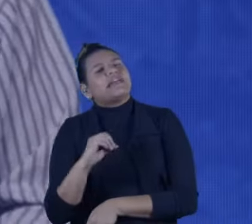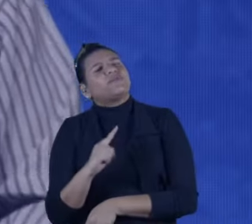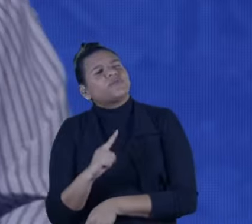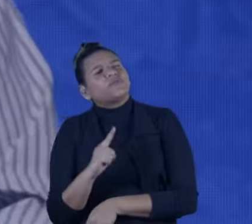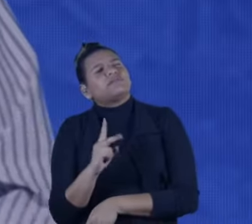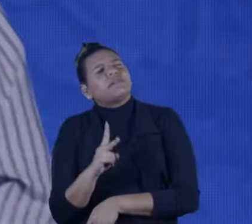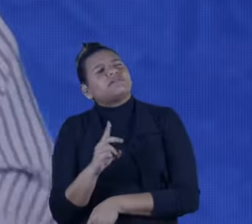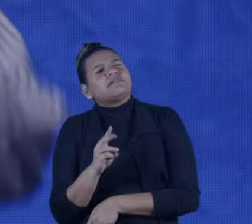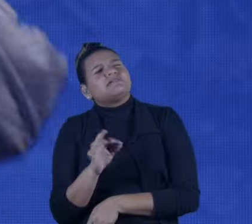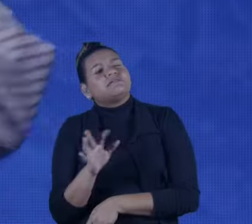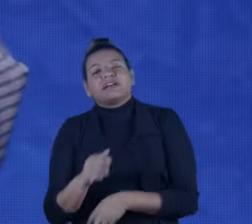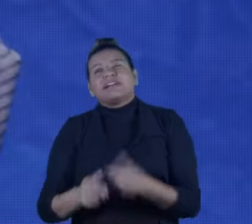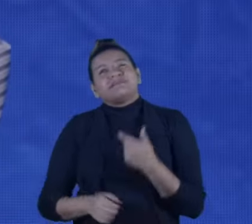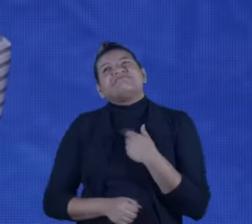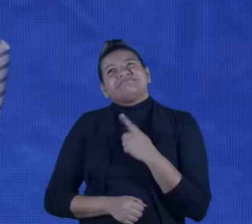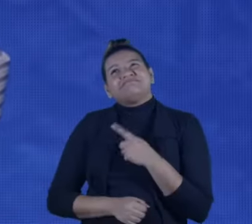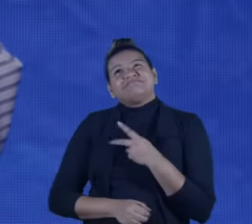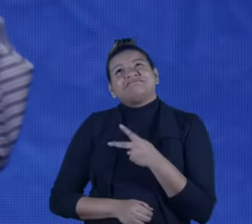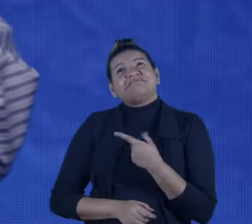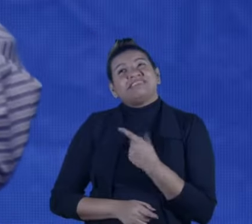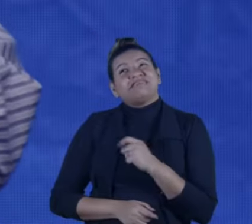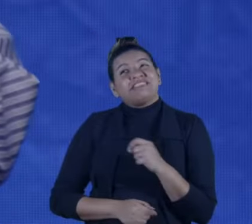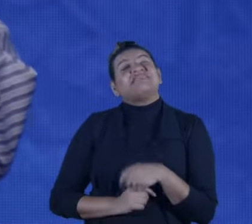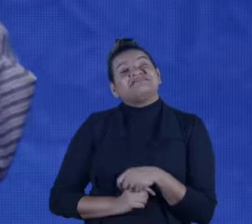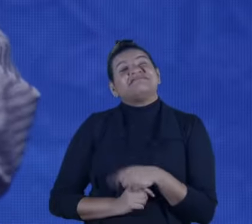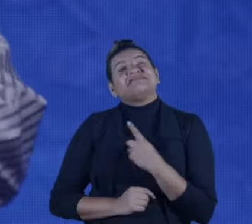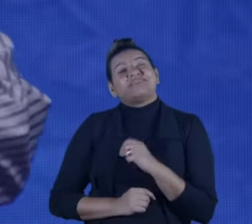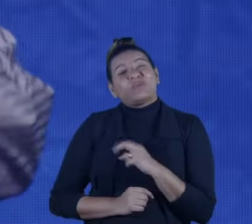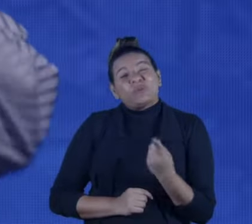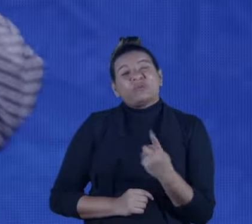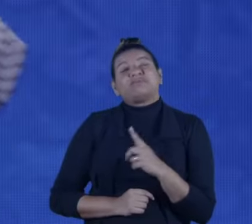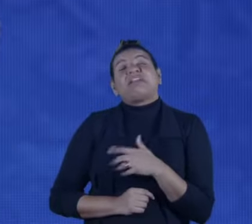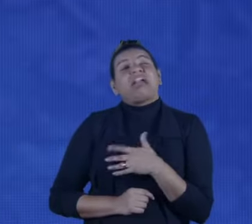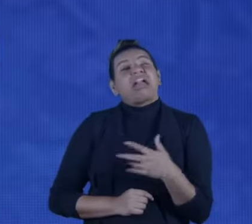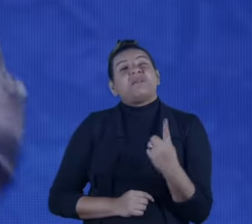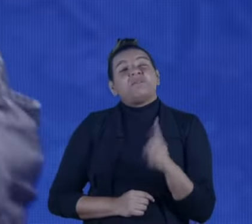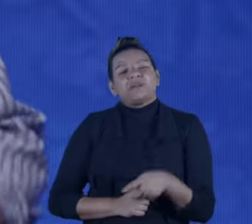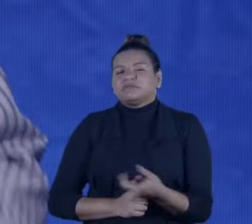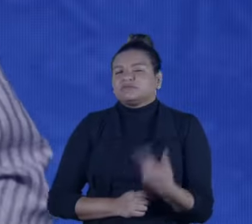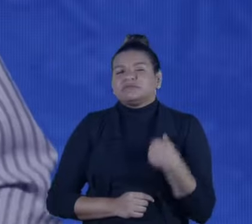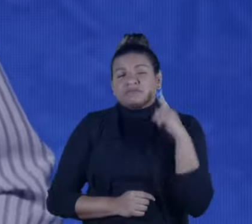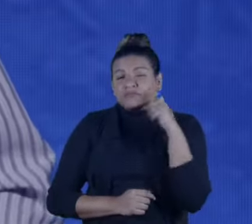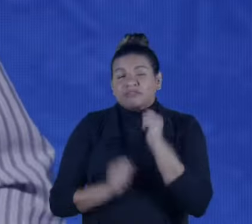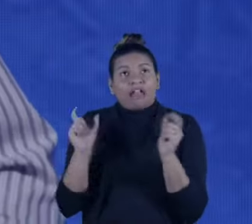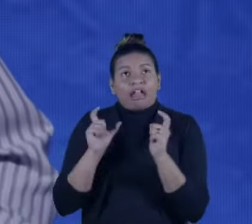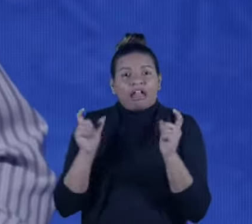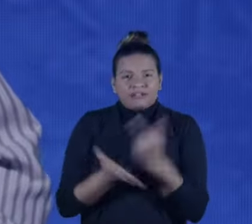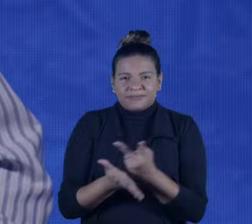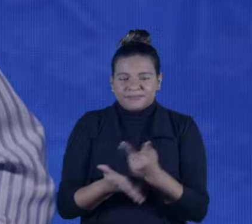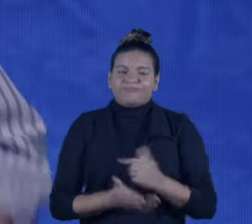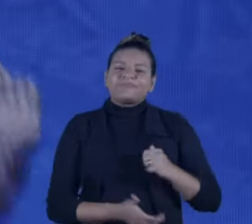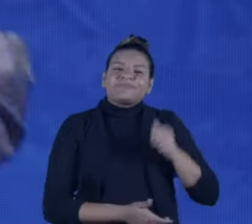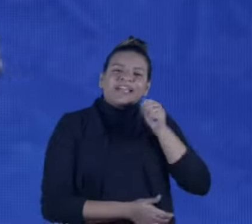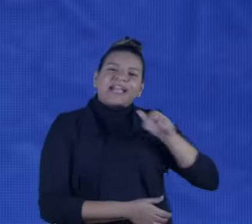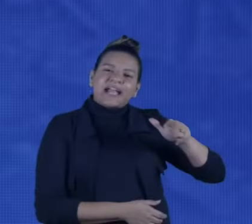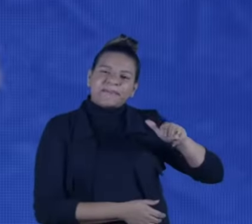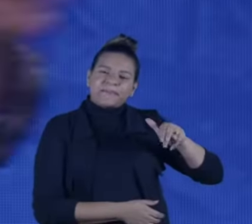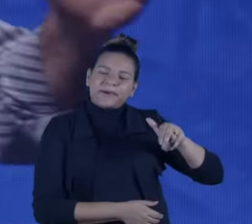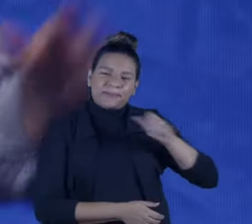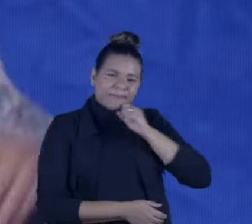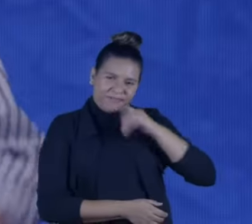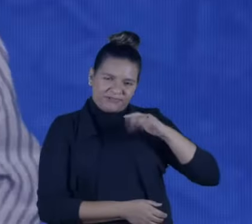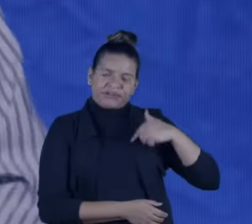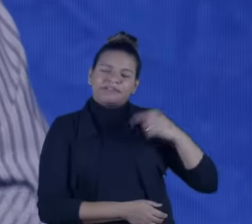né? Sempre foi muito difícil. E a minha irmã mais velha, ela vinha e contava histórias para mim. E uma das